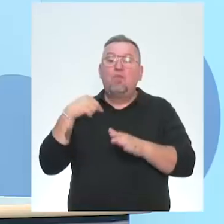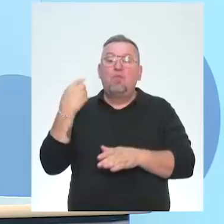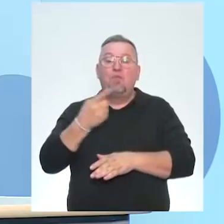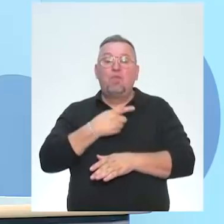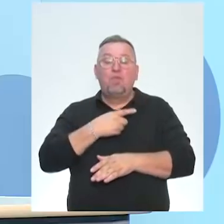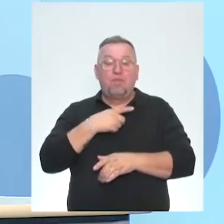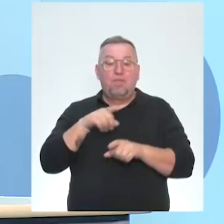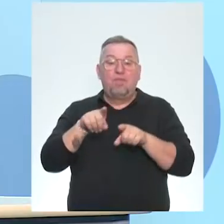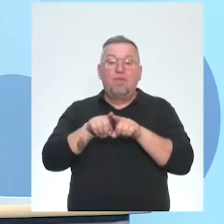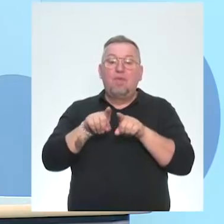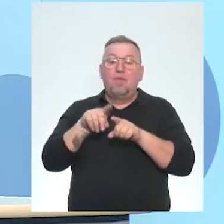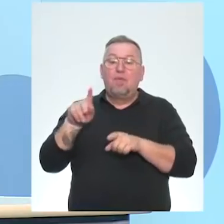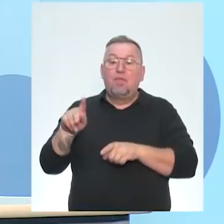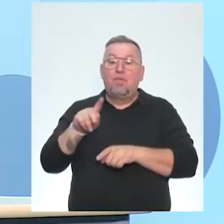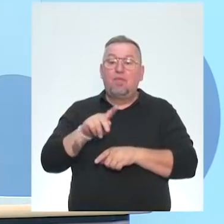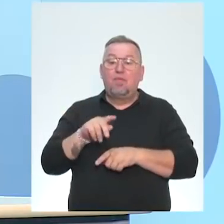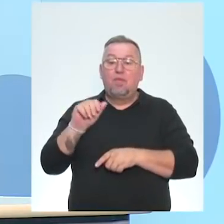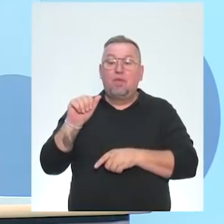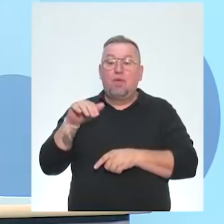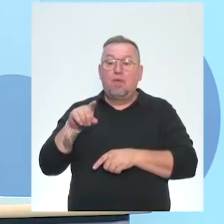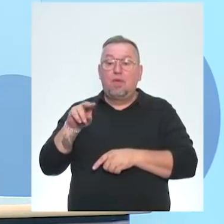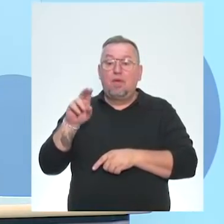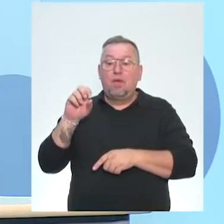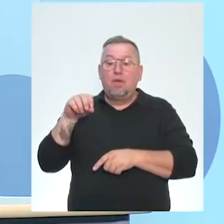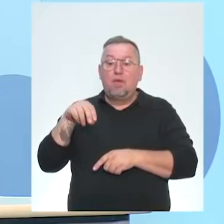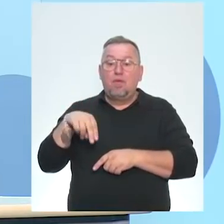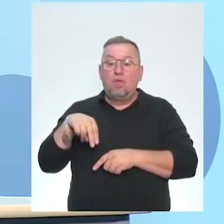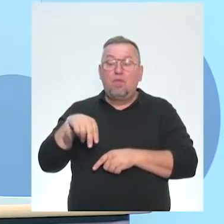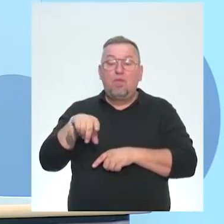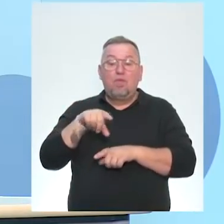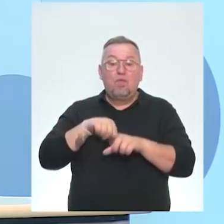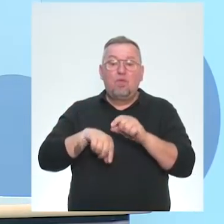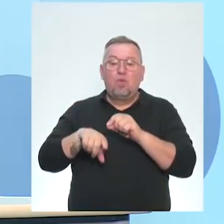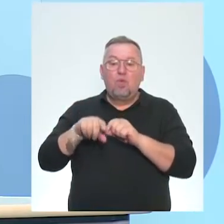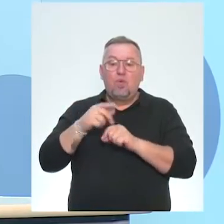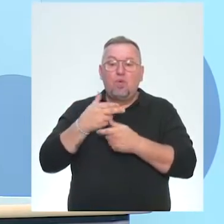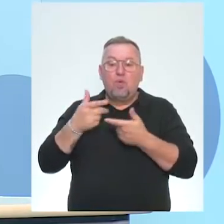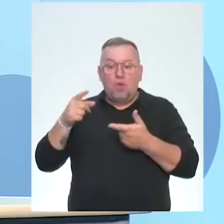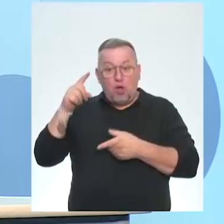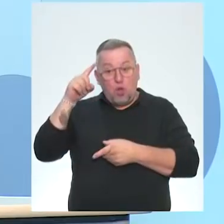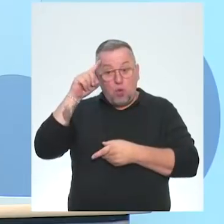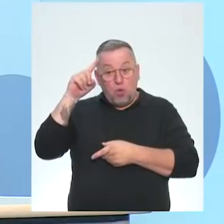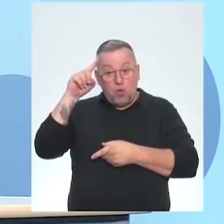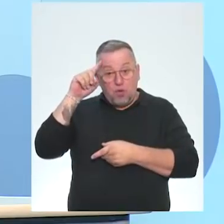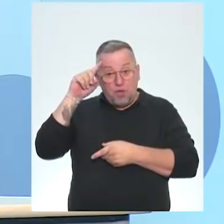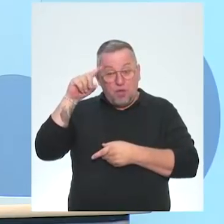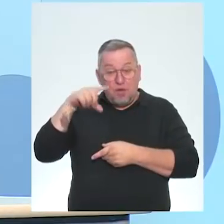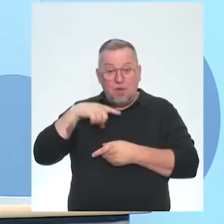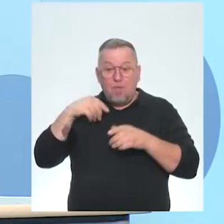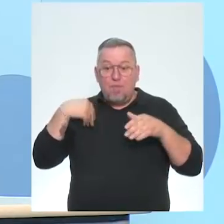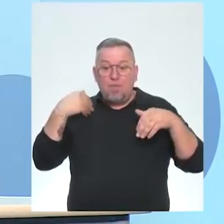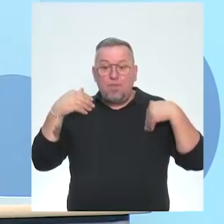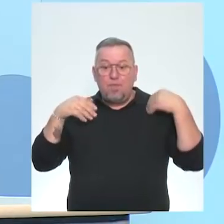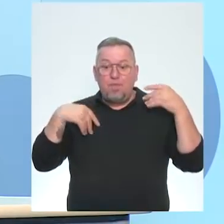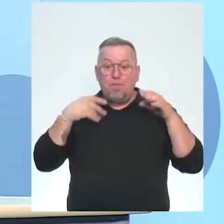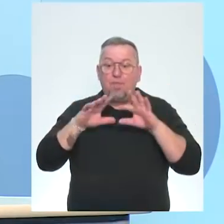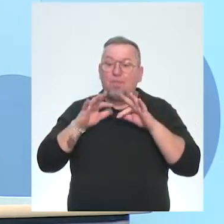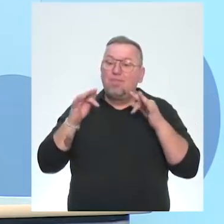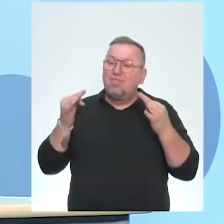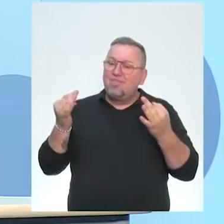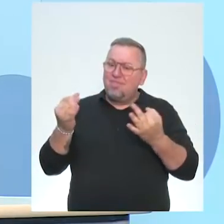outro objeto, né, que você considere importante e que te marcou muito. Aí o professor Anderson mostrou aqui